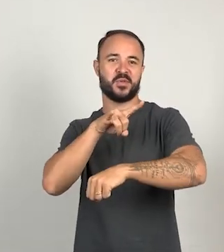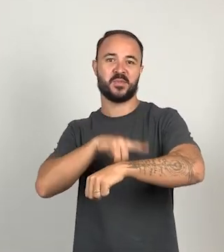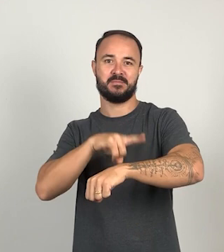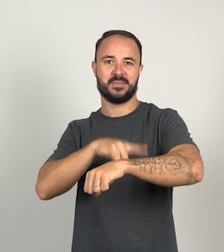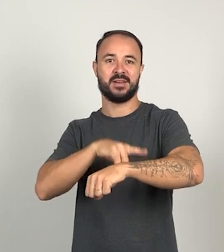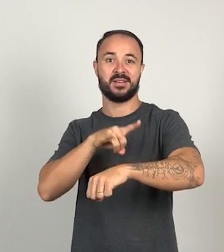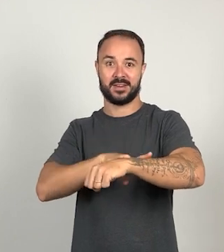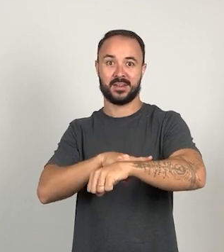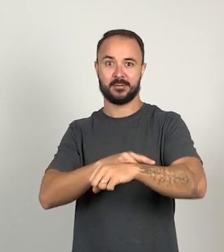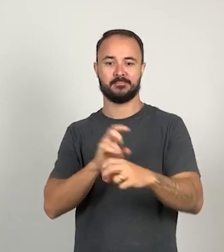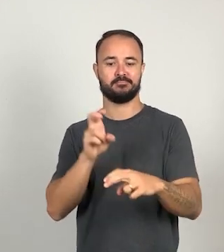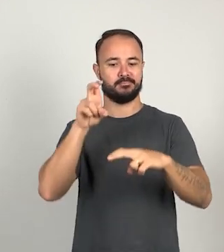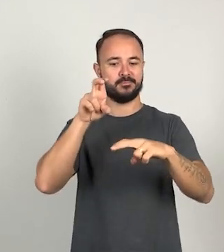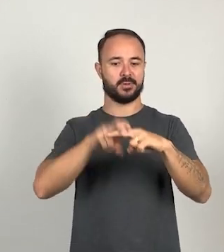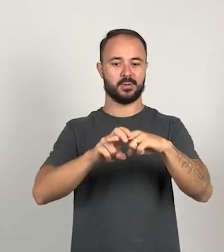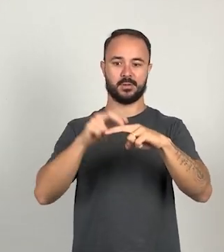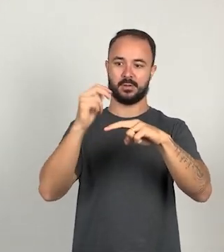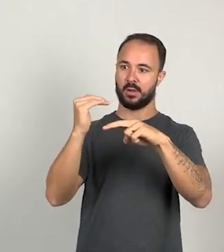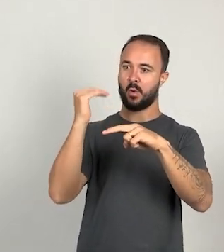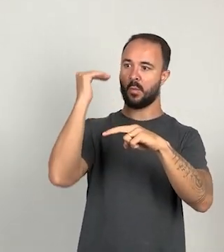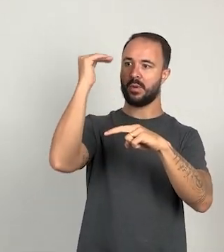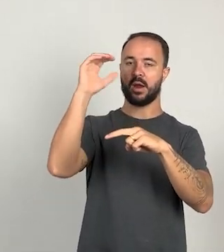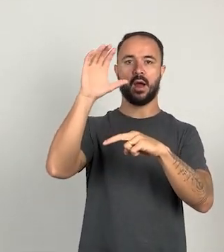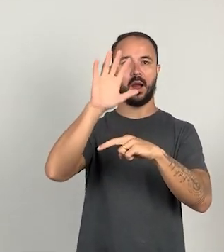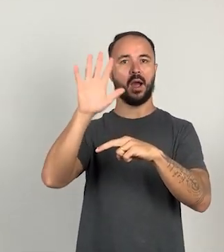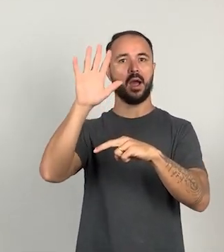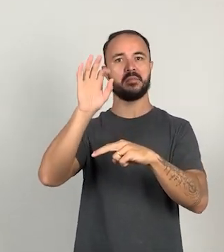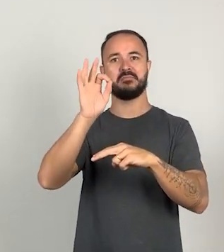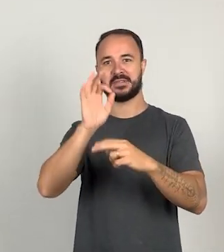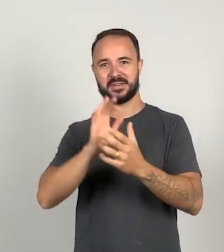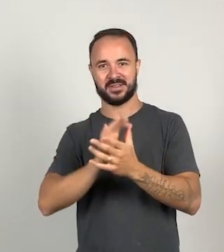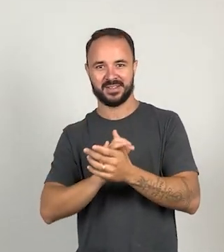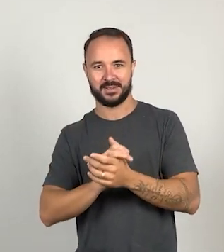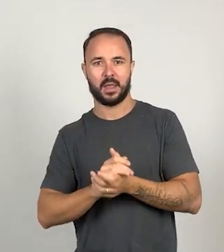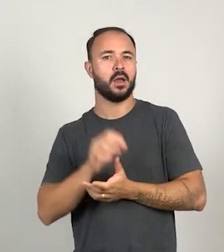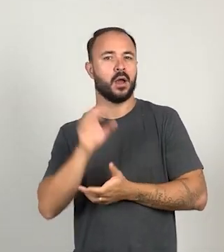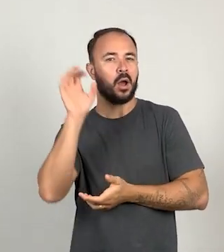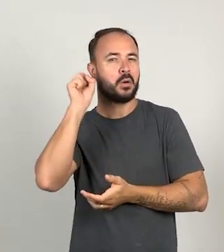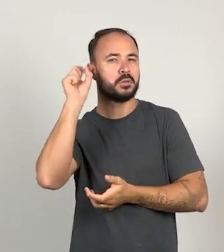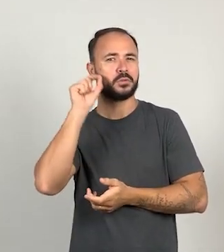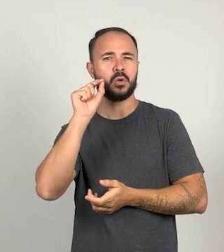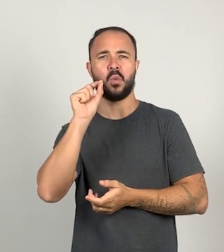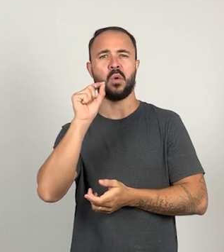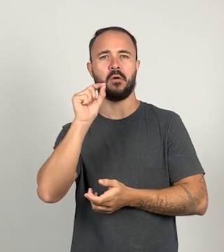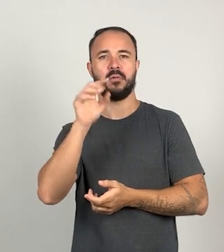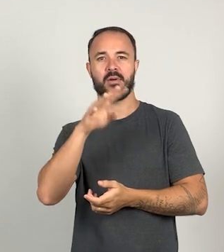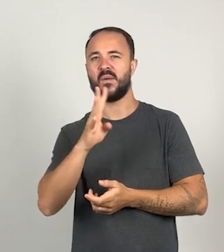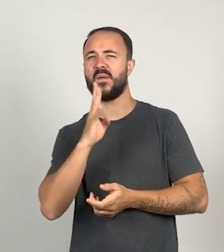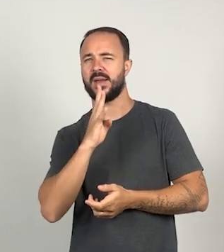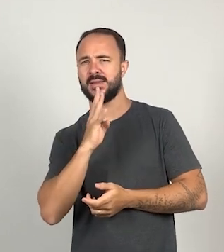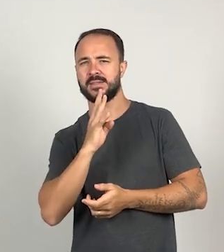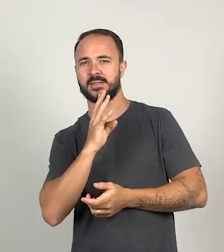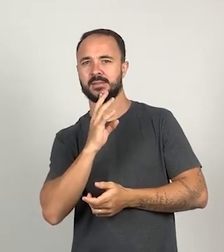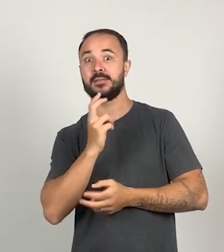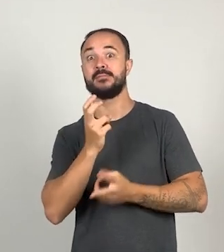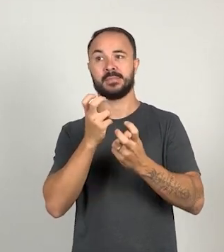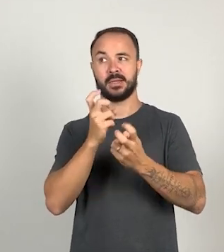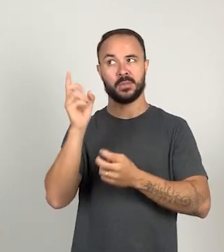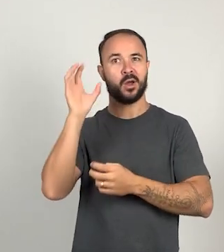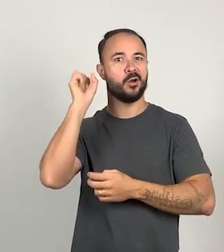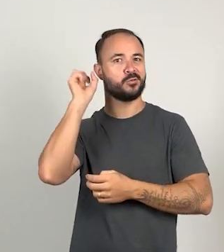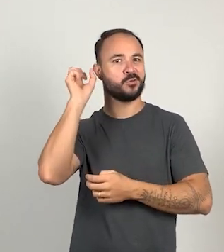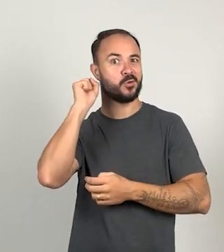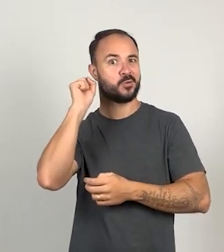vaso sanitário. Qual o som que a descarga faz? Você sabe? Esse é o som